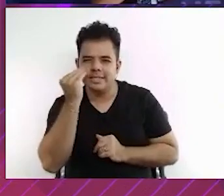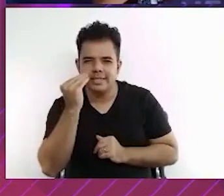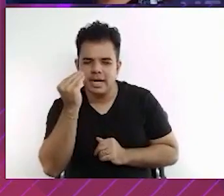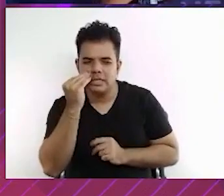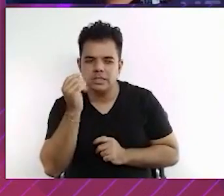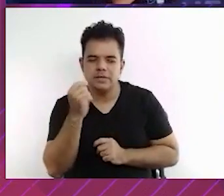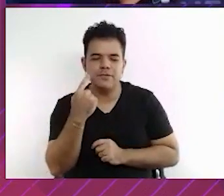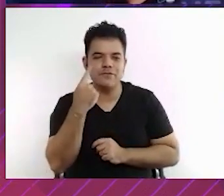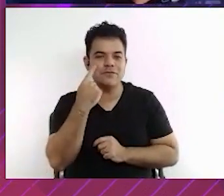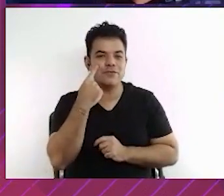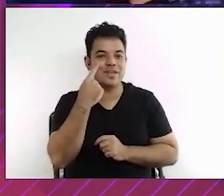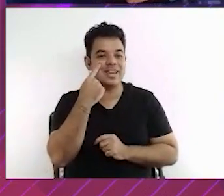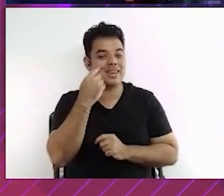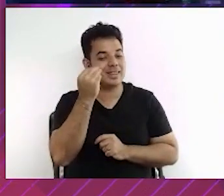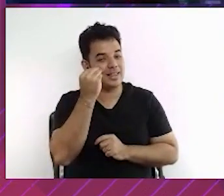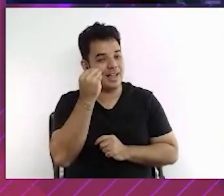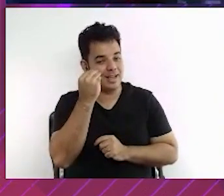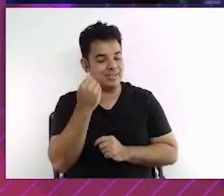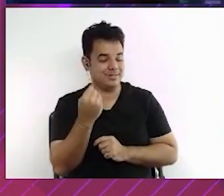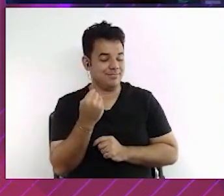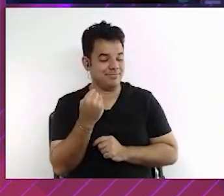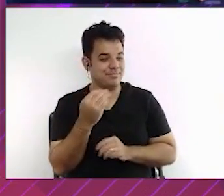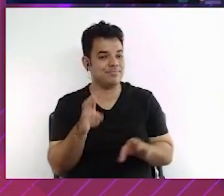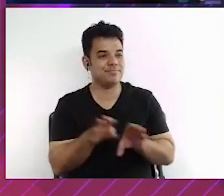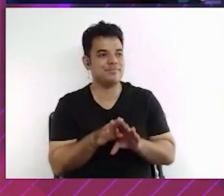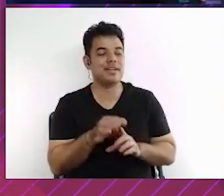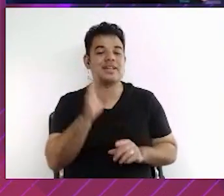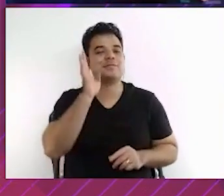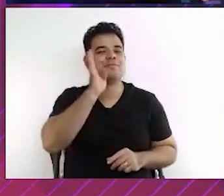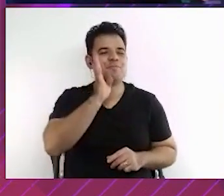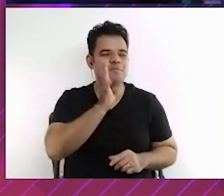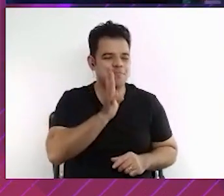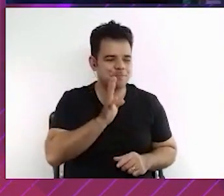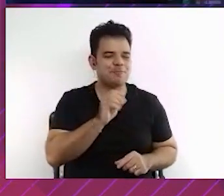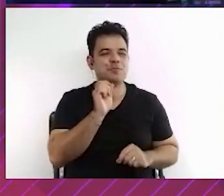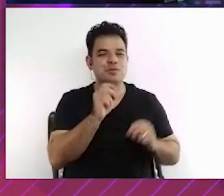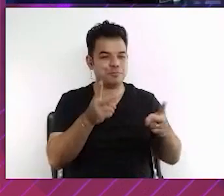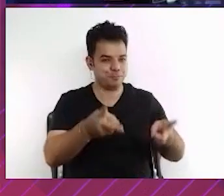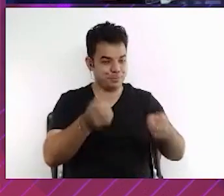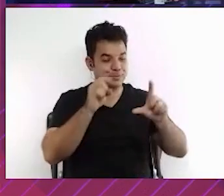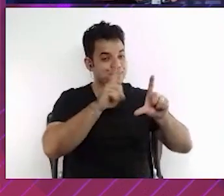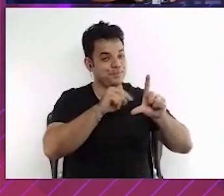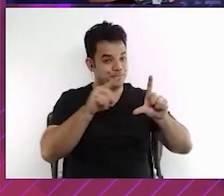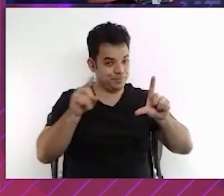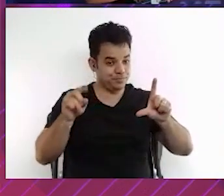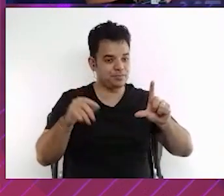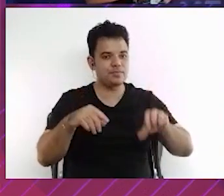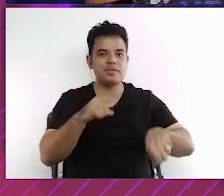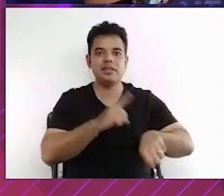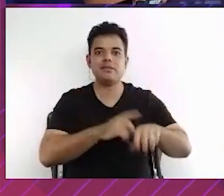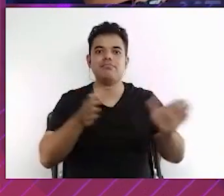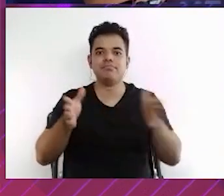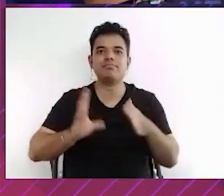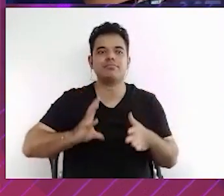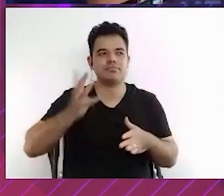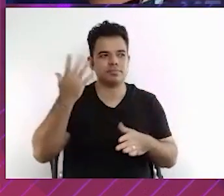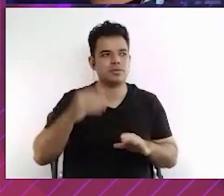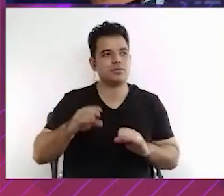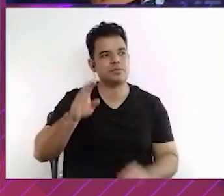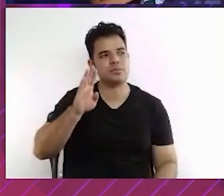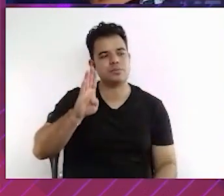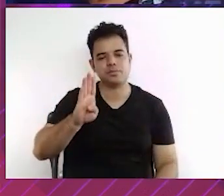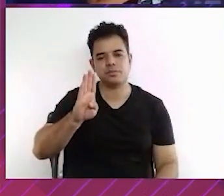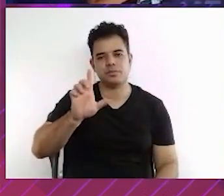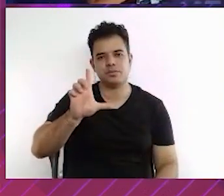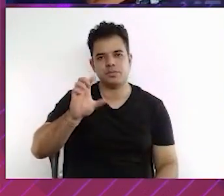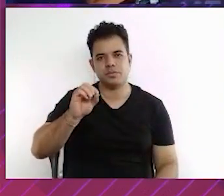exemplo. E um gráfico legal para você perceber a sazonalidade é o box plot. Aqui